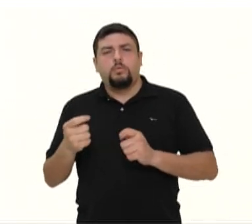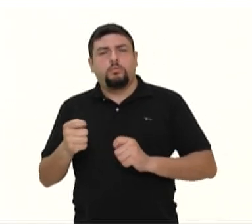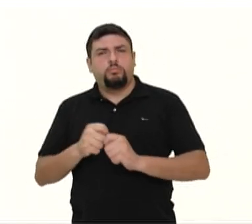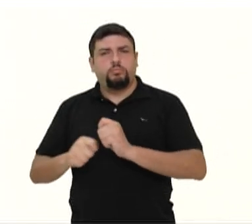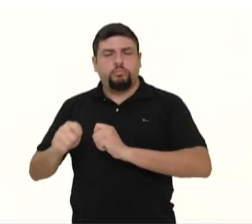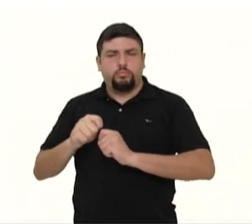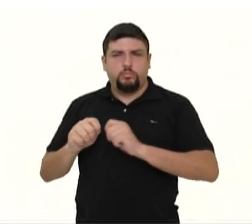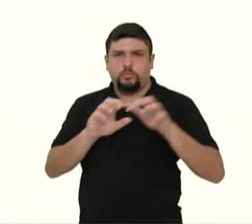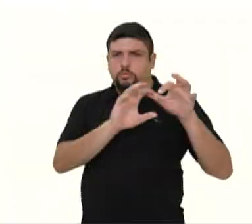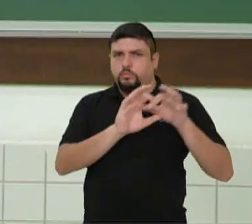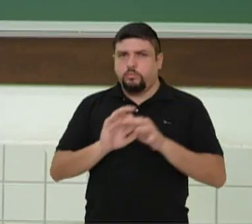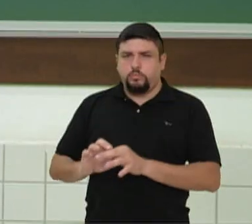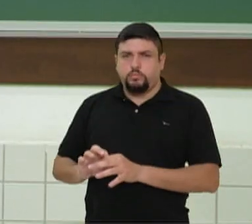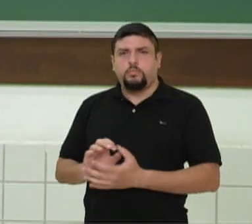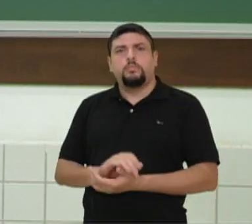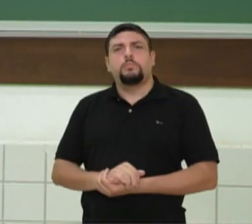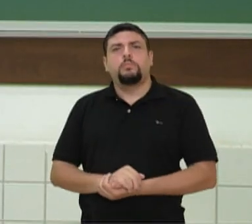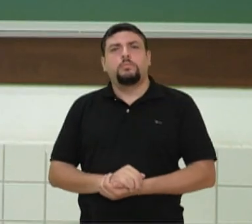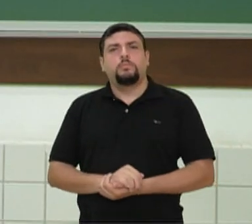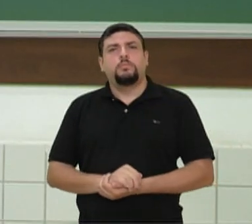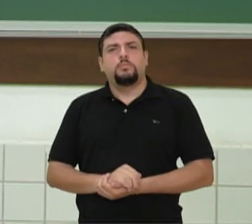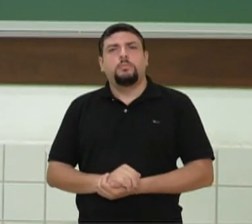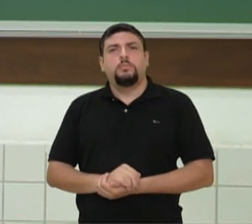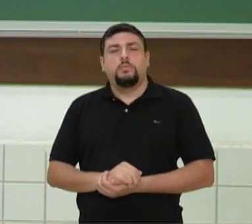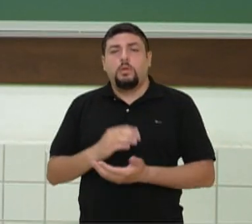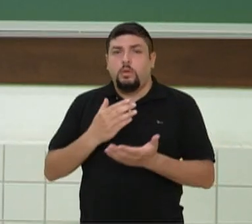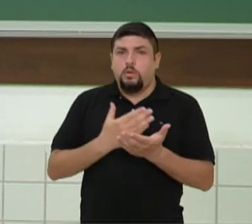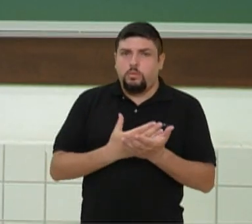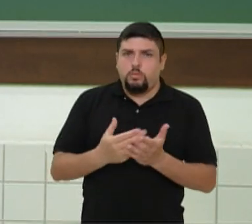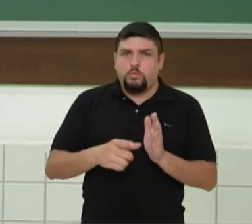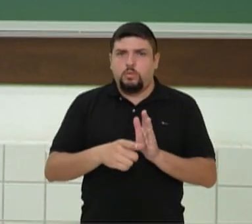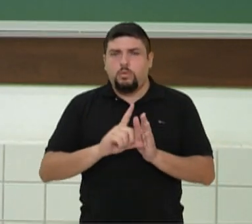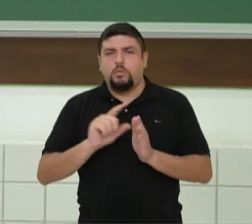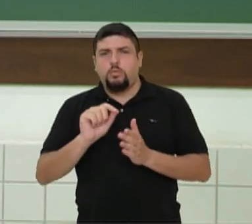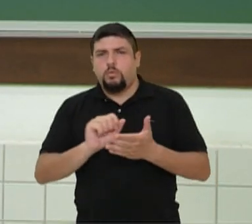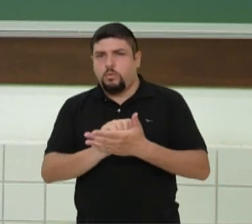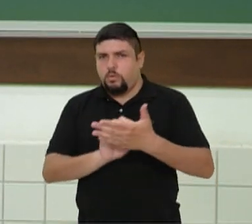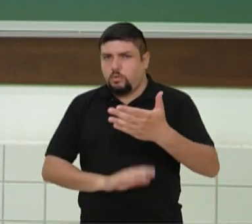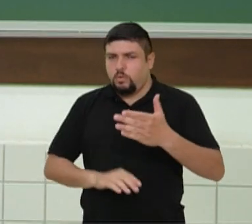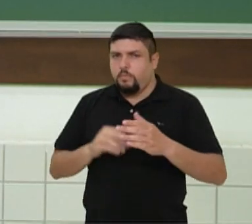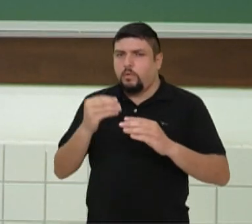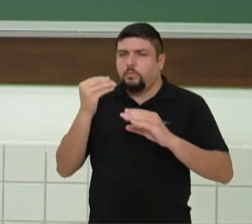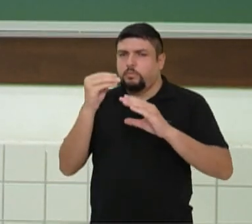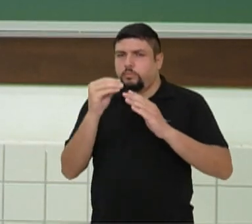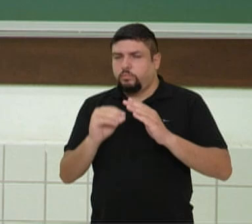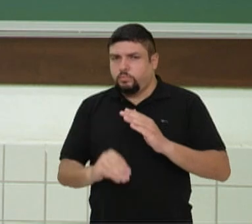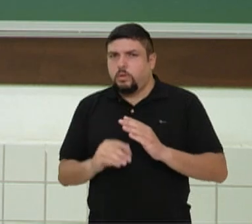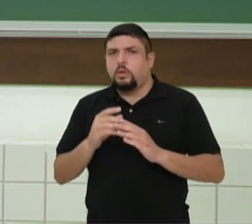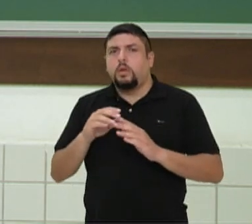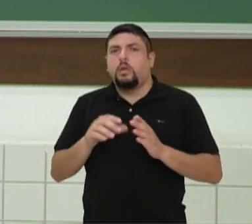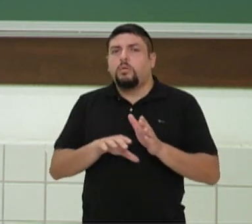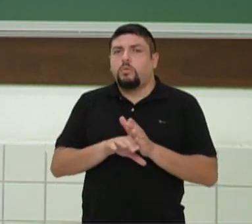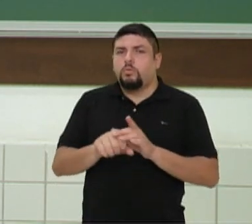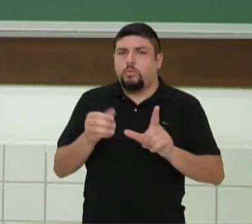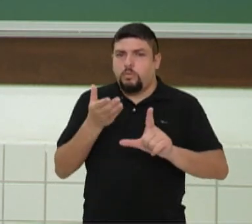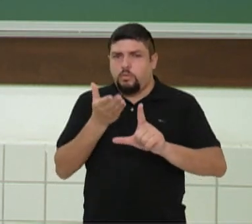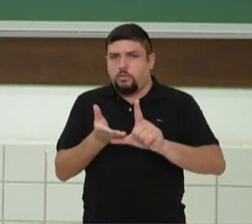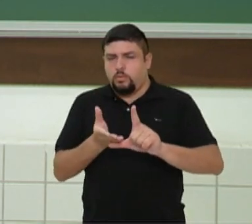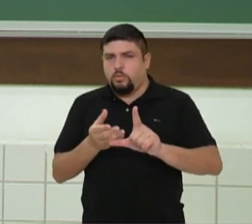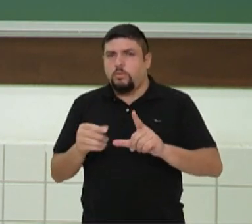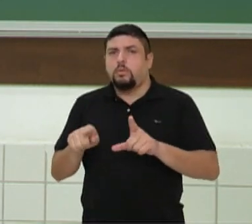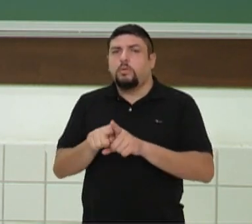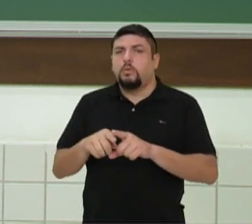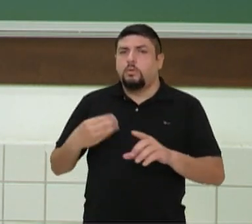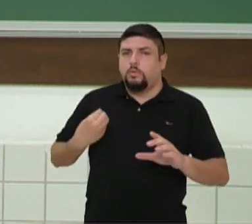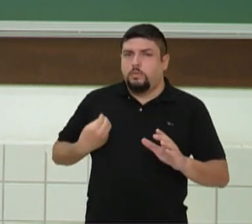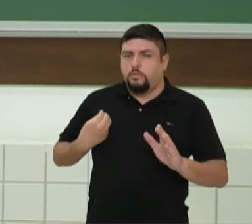contexto. Antes de iniciarmos, não se esqueça, faça as atividades, poste-as no Classroom, elas também contam a sua presença.